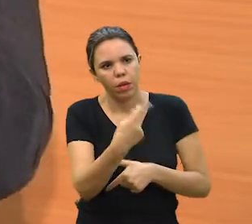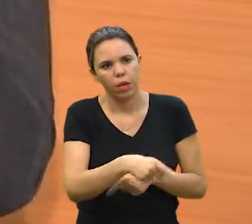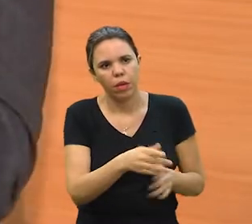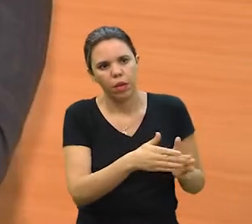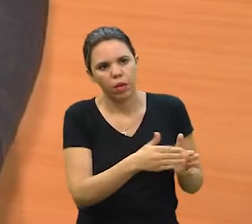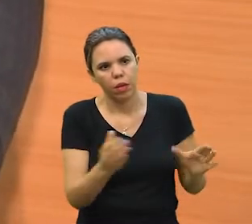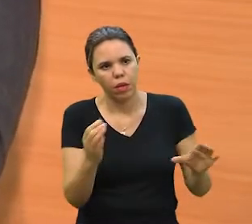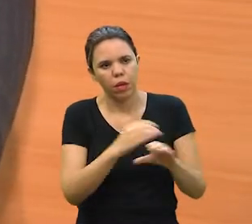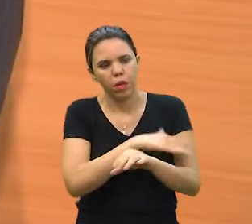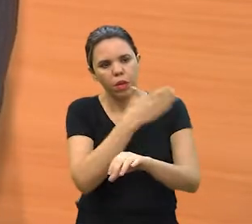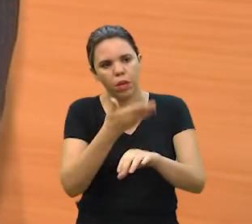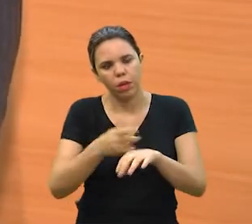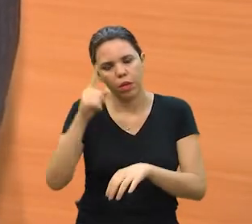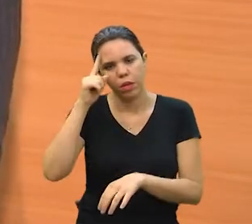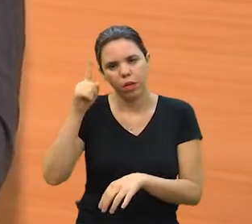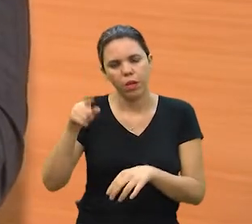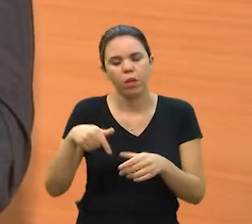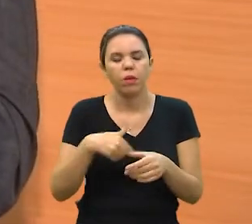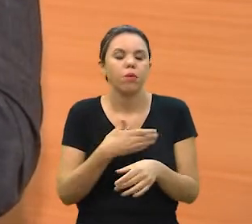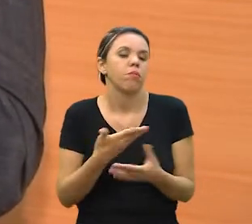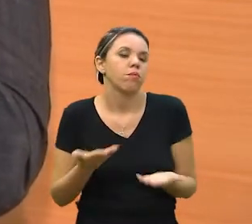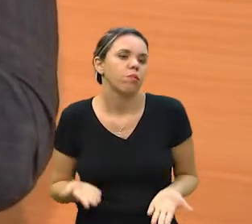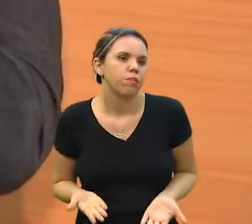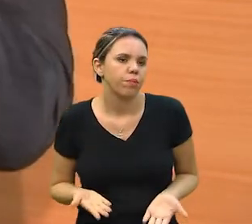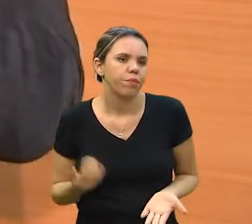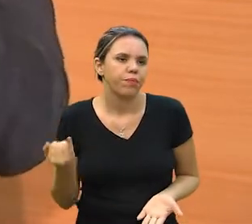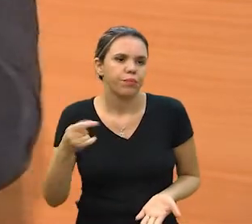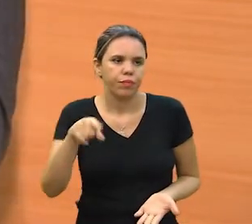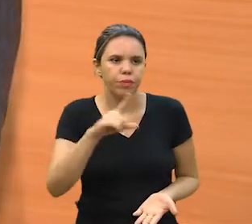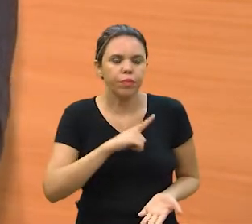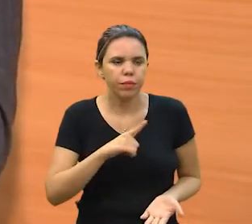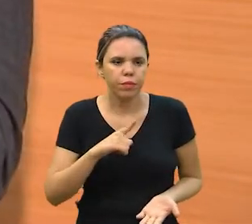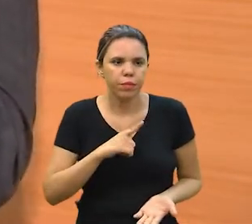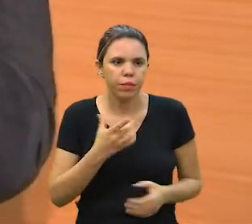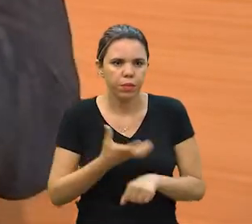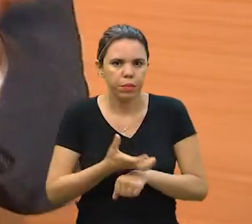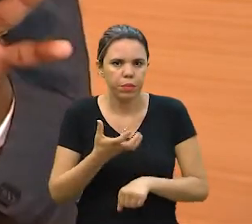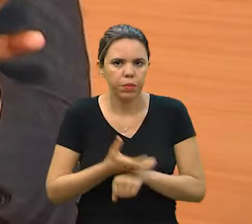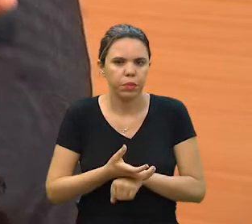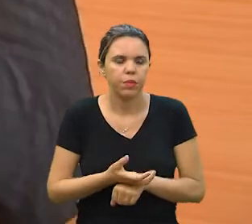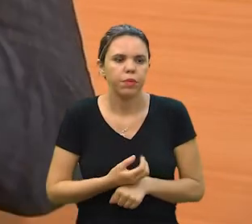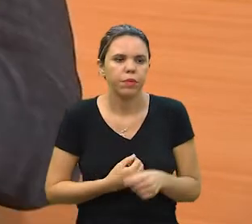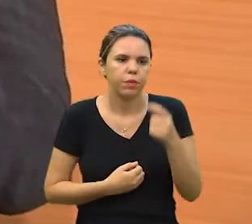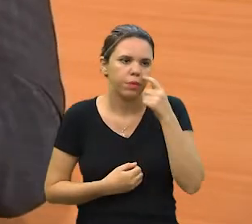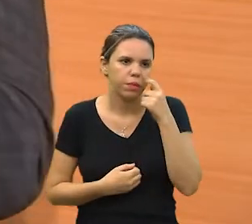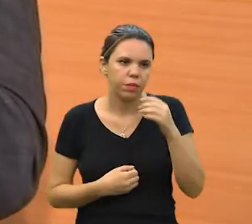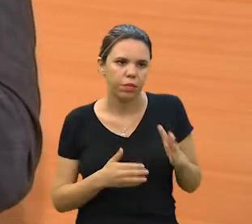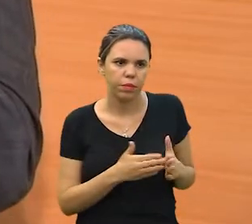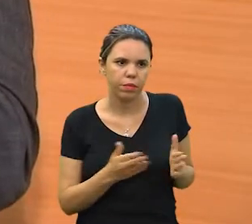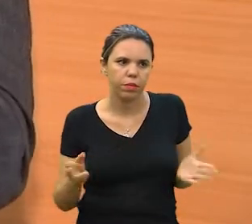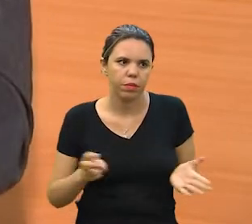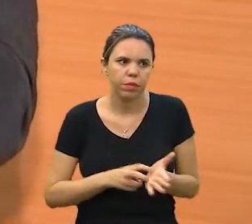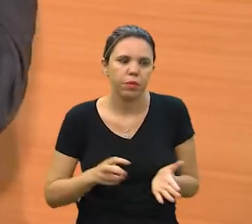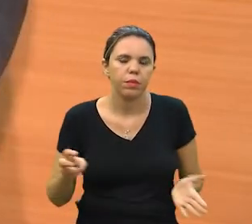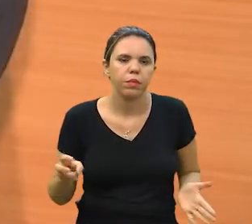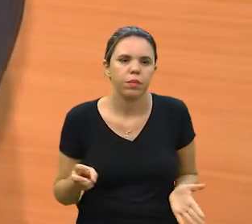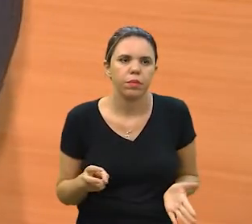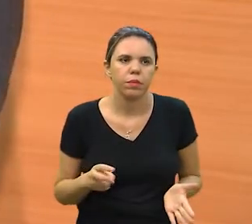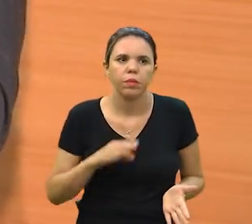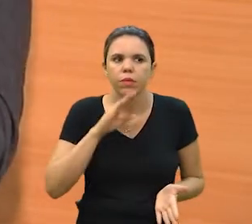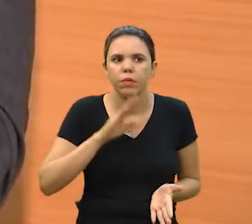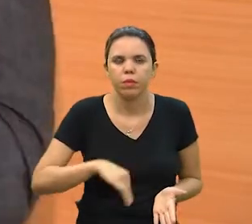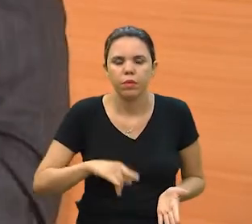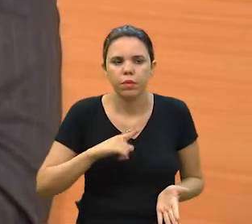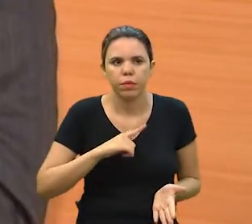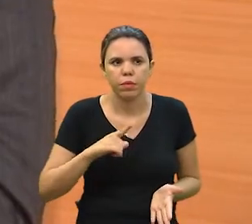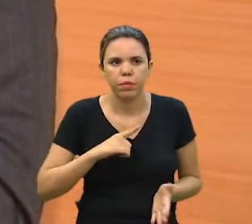eles o período integral, é importante que seja período integral. Então vocês vão ter matérias curriculares durante o período da manhã e na parte da